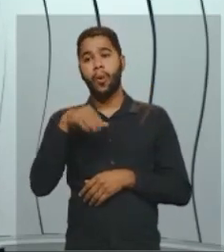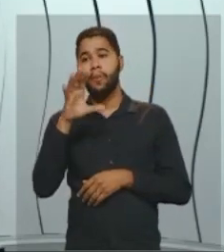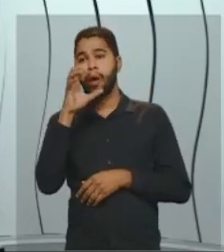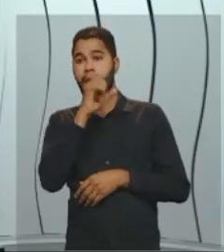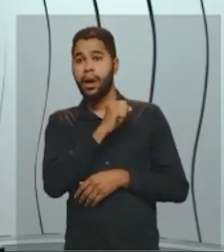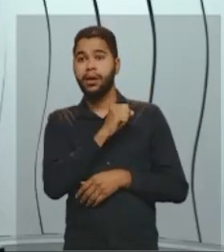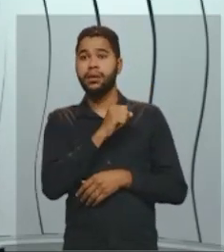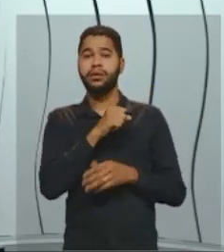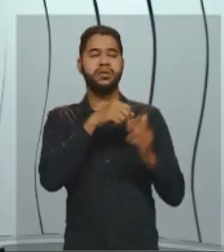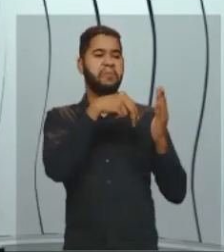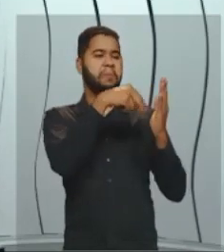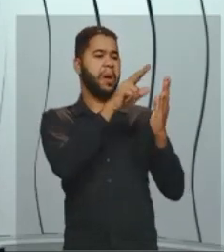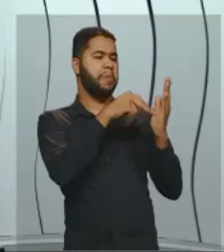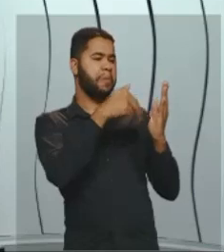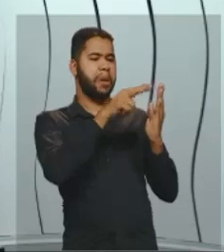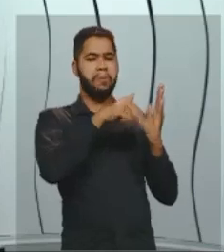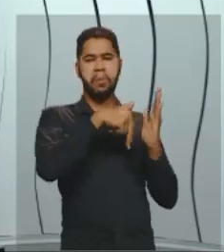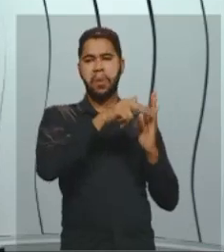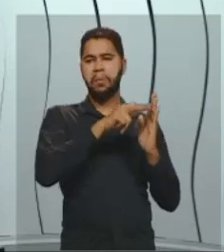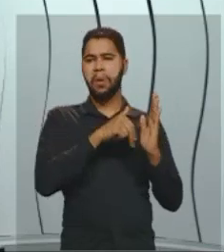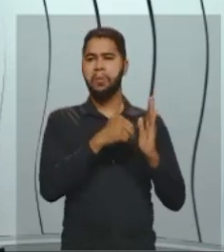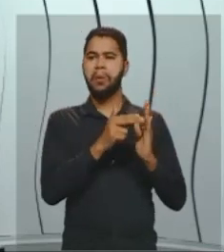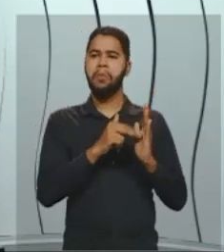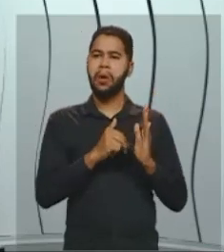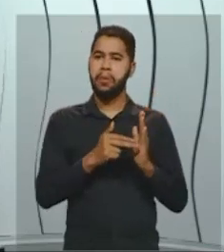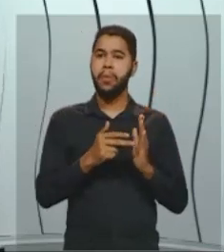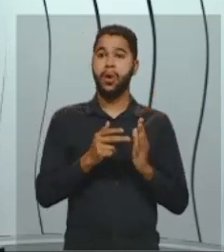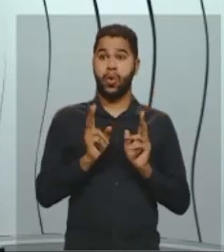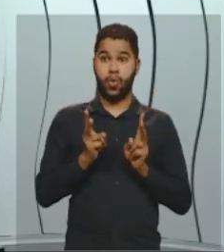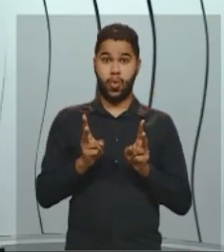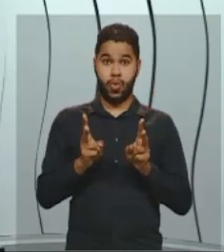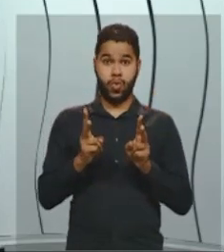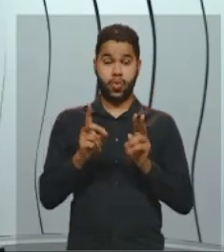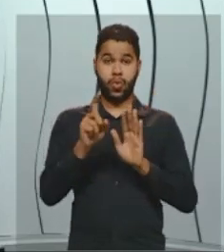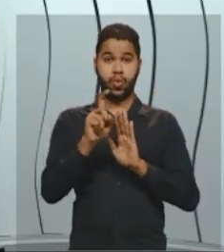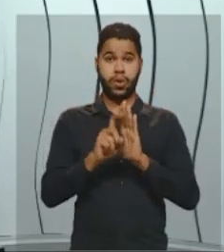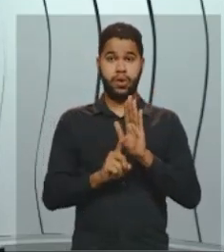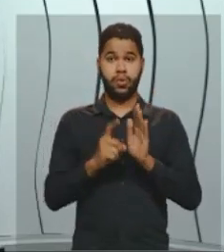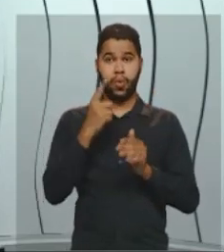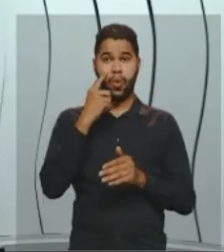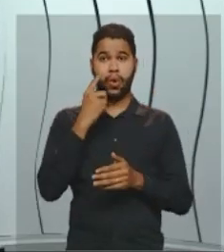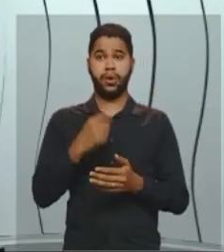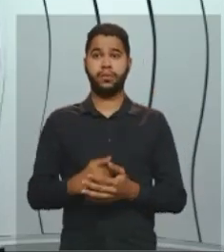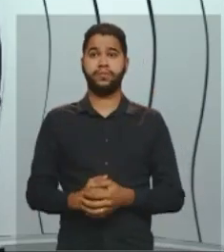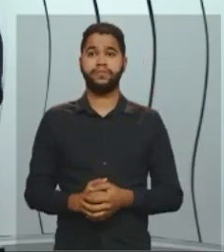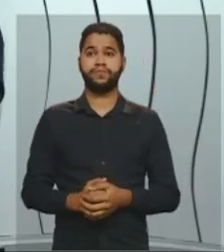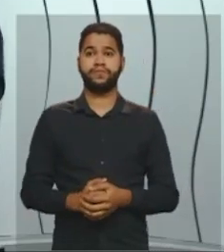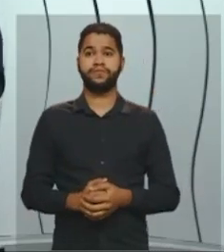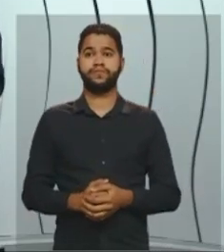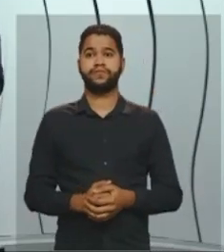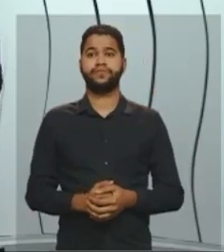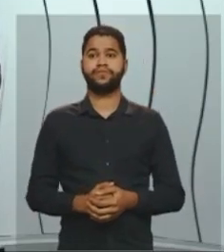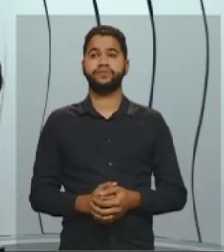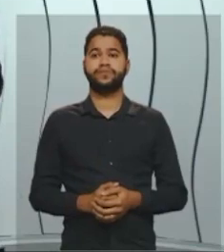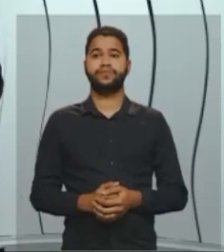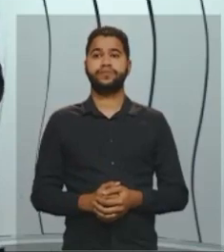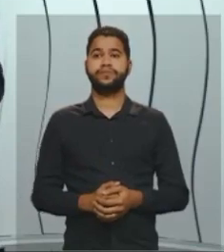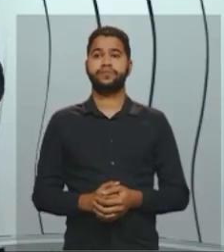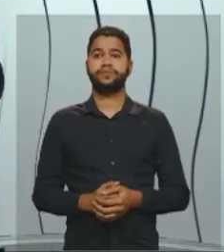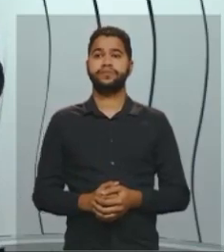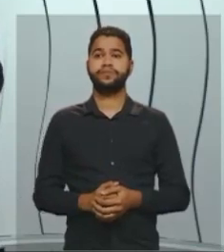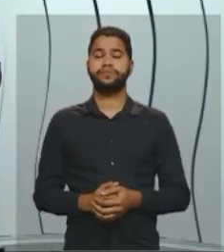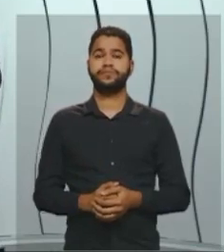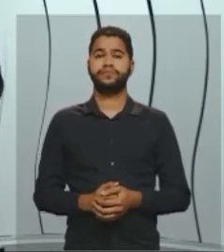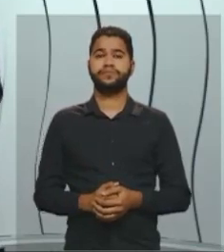com borrões, né? Que a gente vai ver aqui, continuando o texto. To depict, portray, depicting